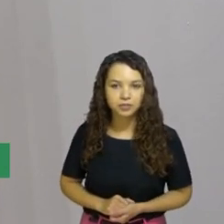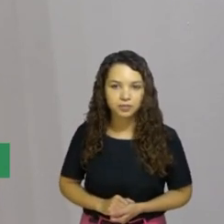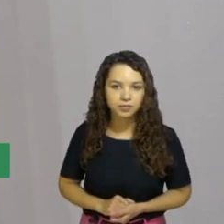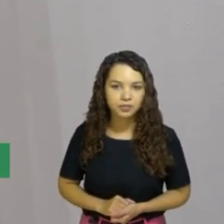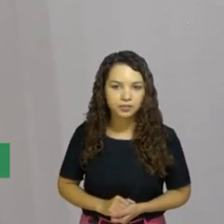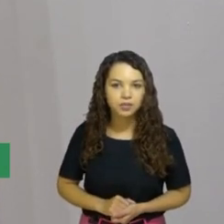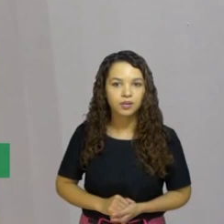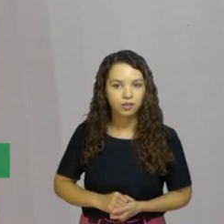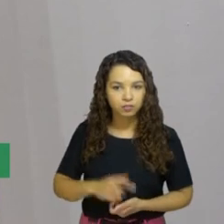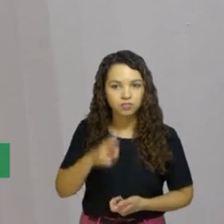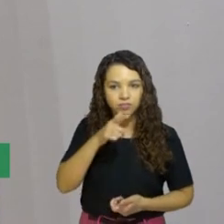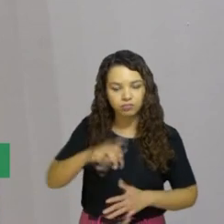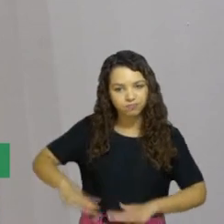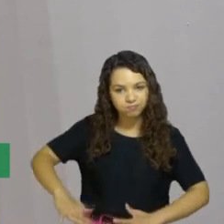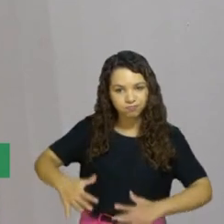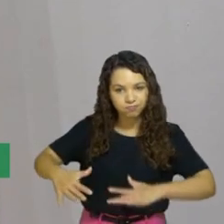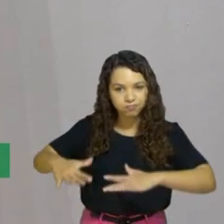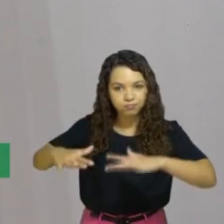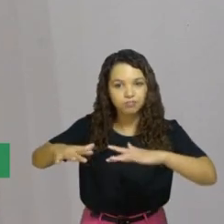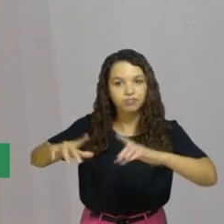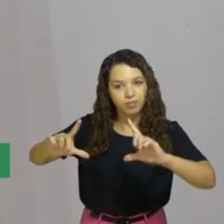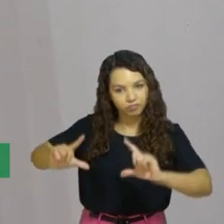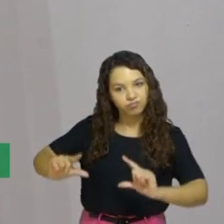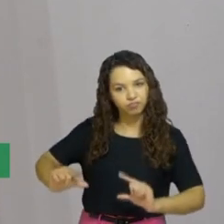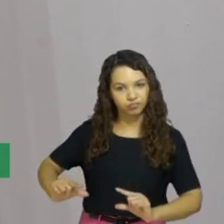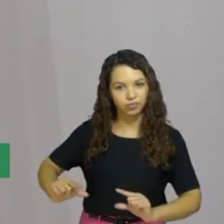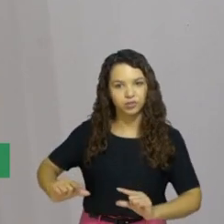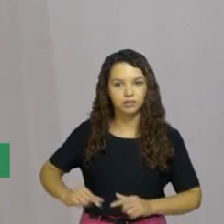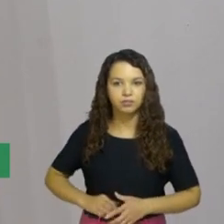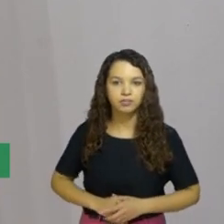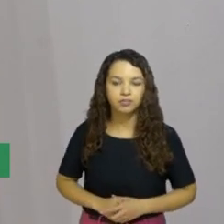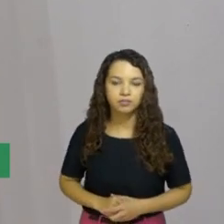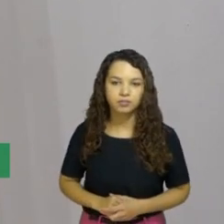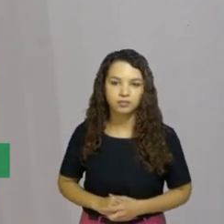cheias. Nosso trabalho é para mitigar.